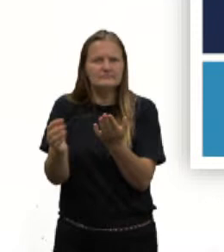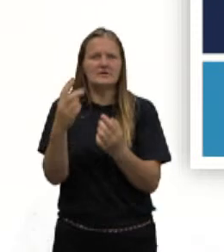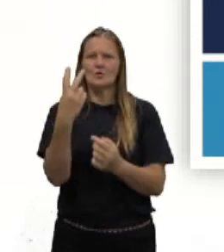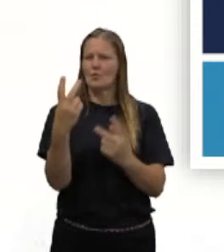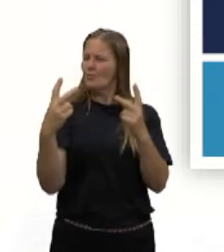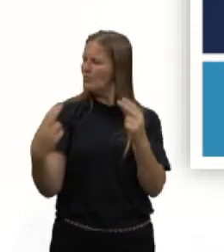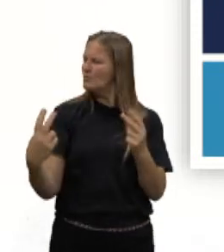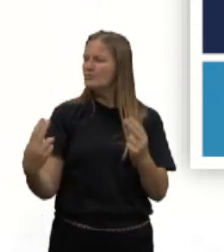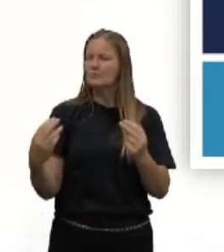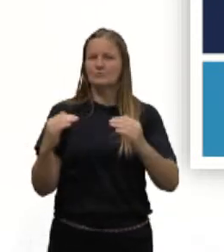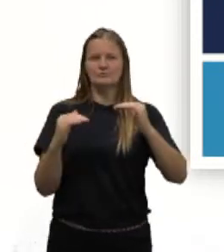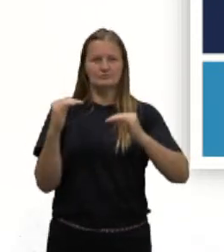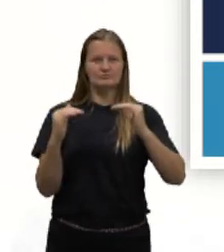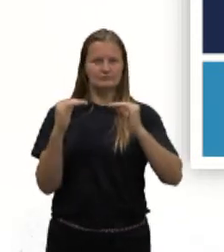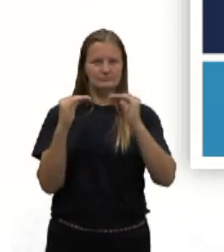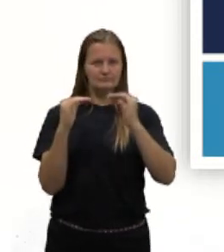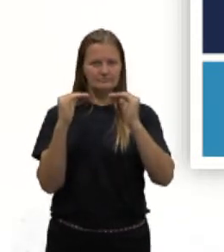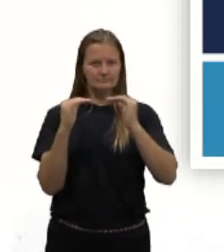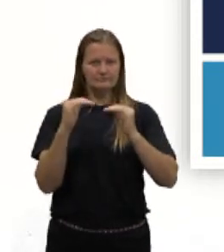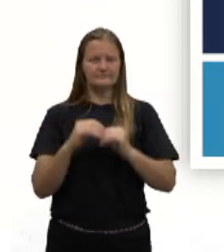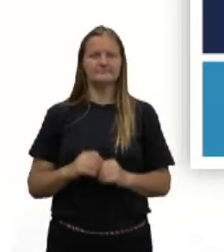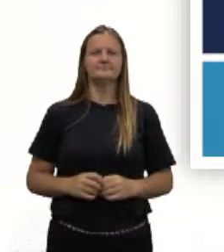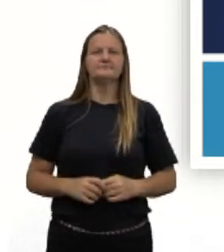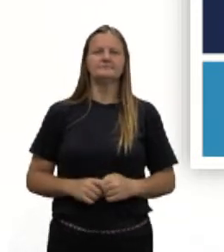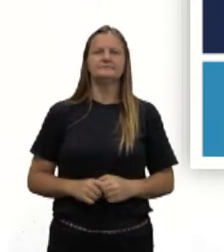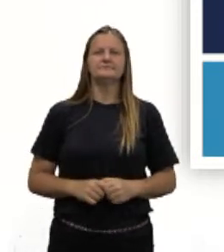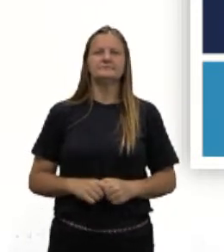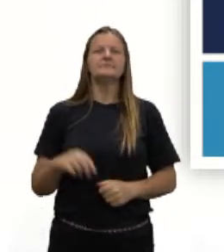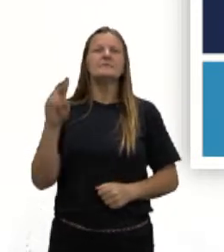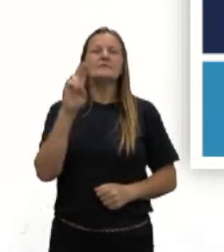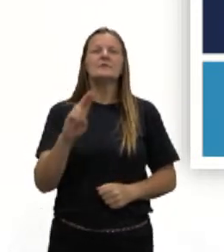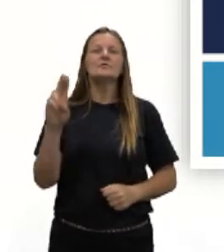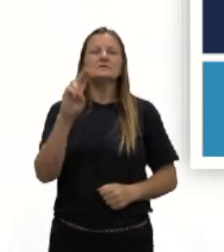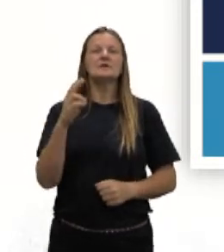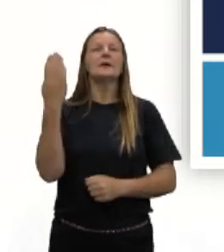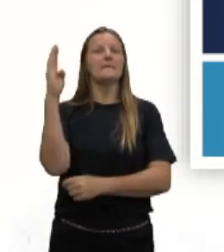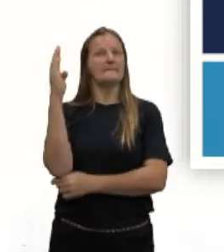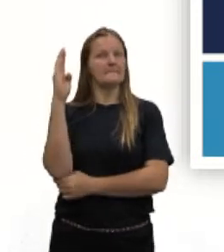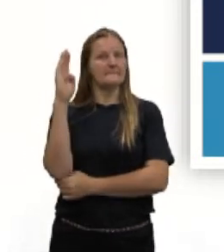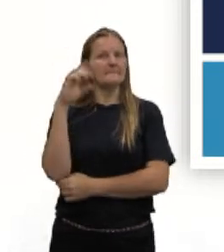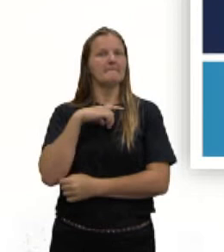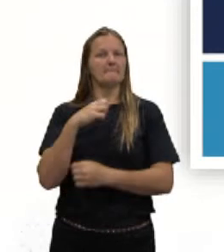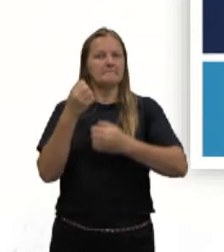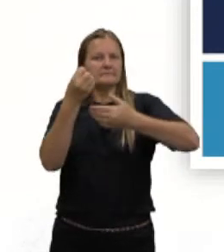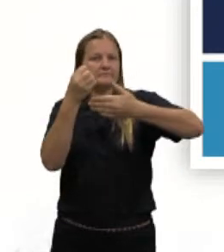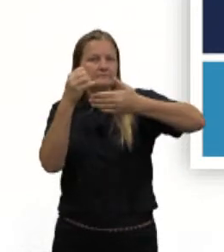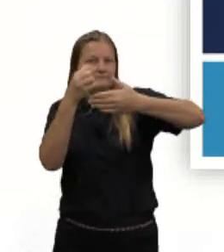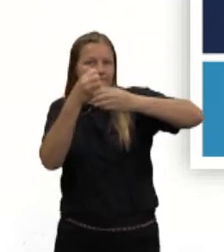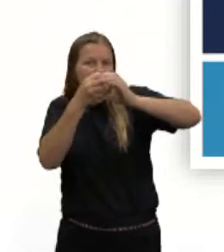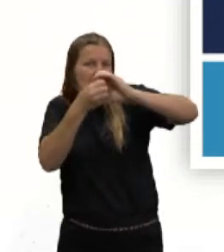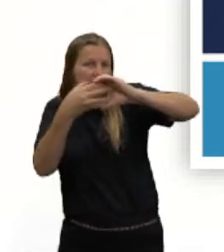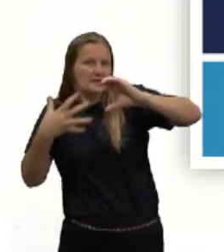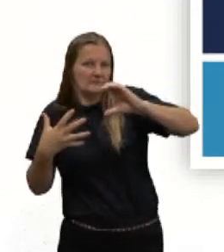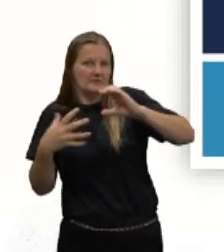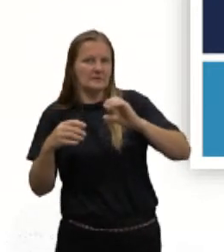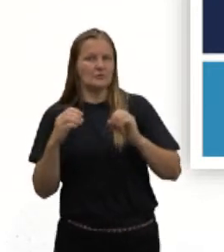iguais. É o tipo de simetria que é usada lá na biologia para classificar os seres vivos. Né?